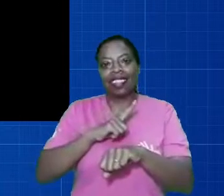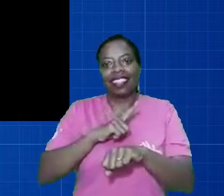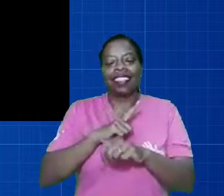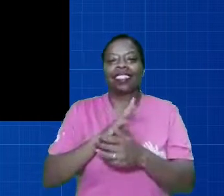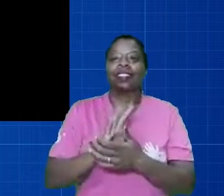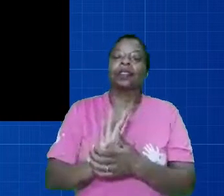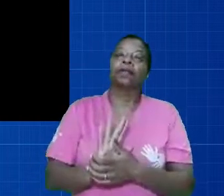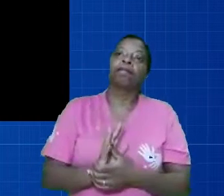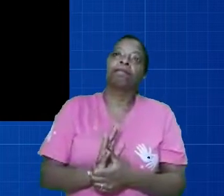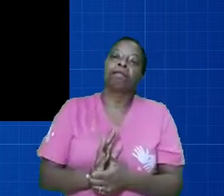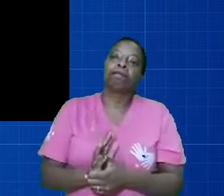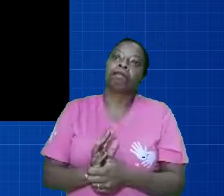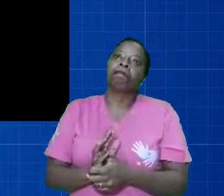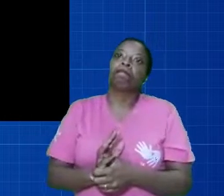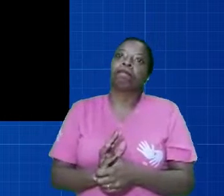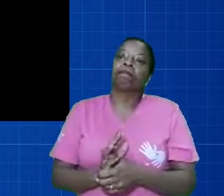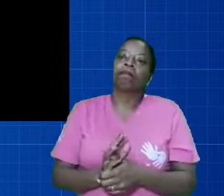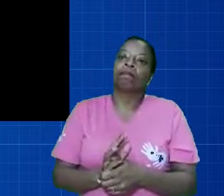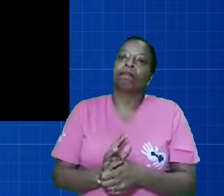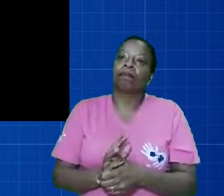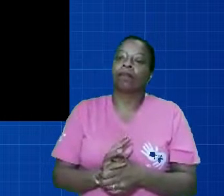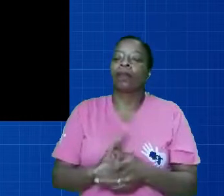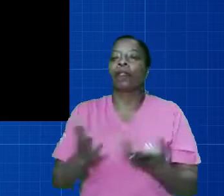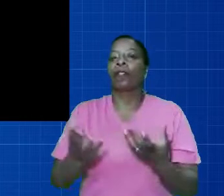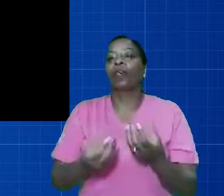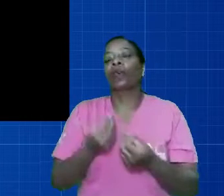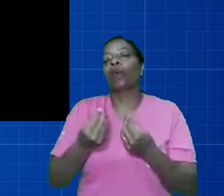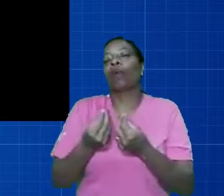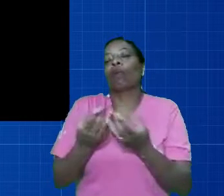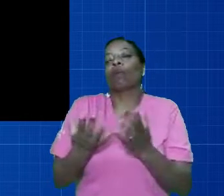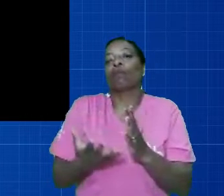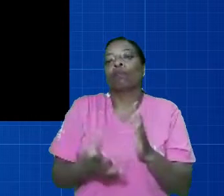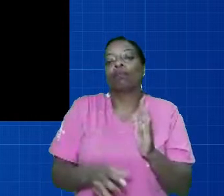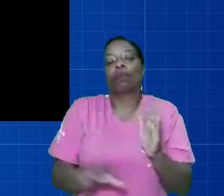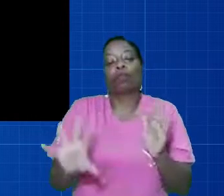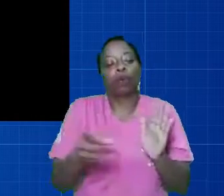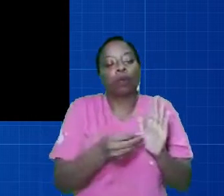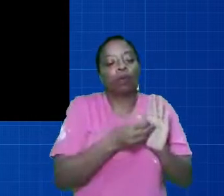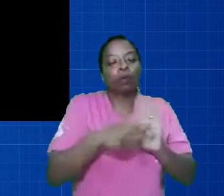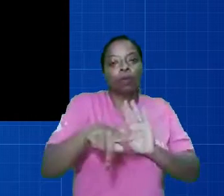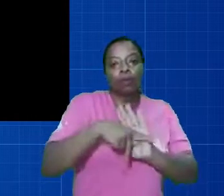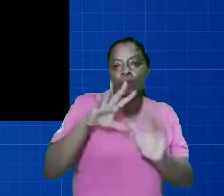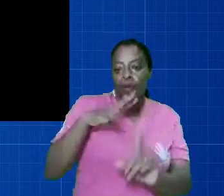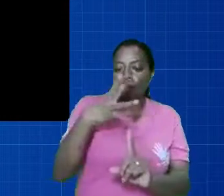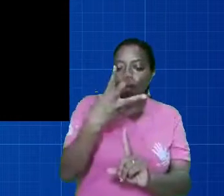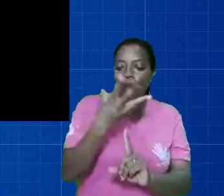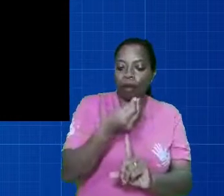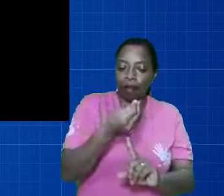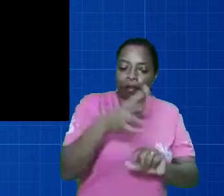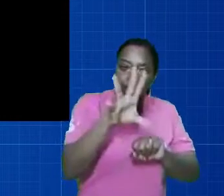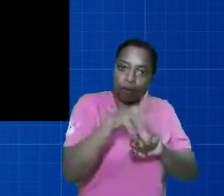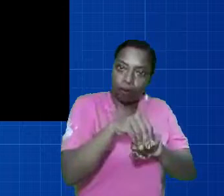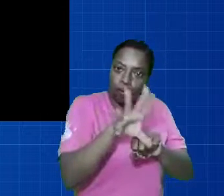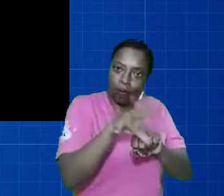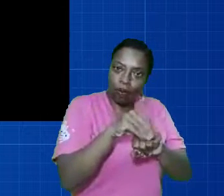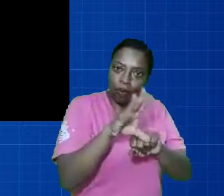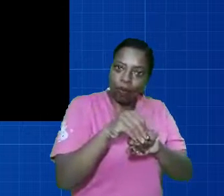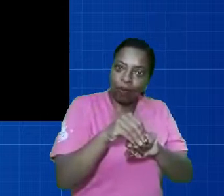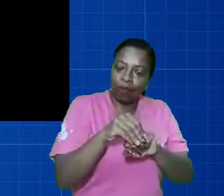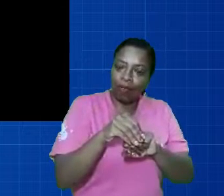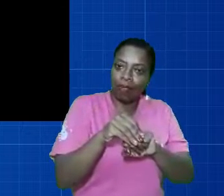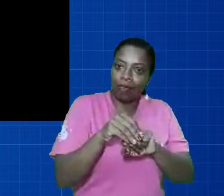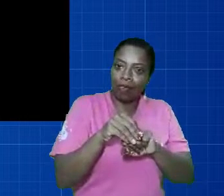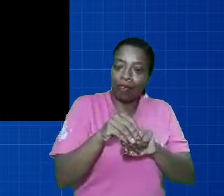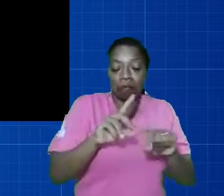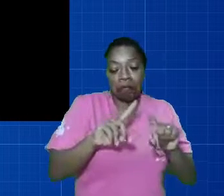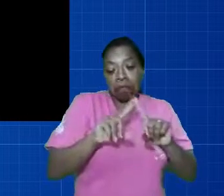ela já tinha uma concepção de arte muito voltada para essa questão da arte como conhecimento. Então, não era um problema